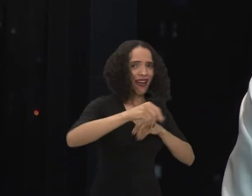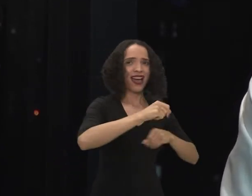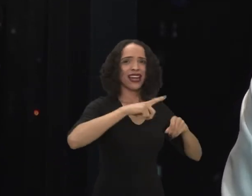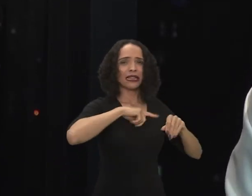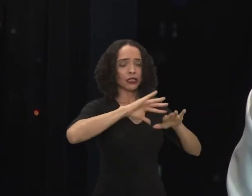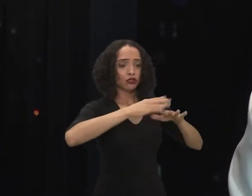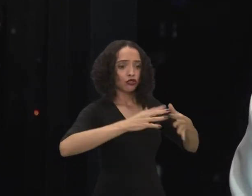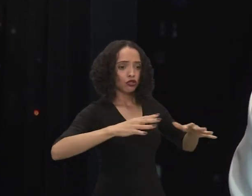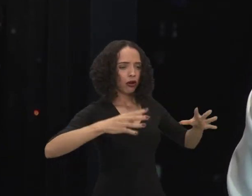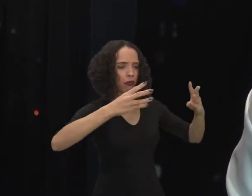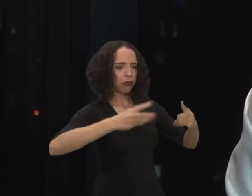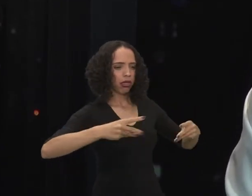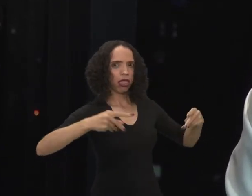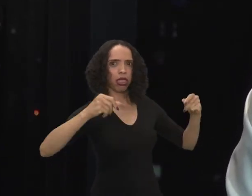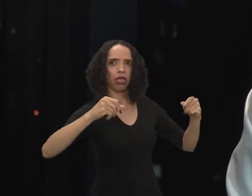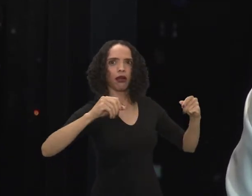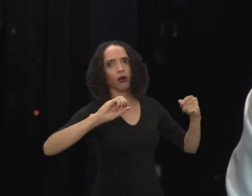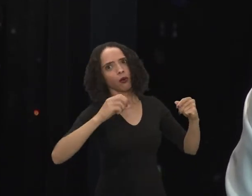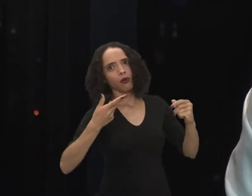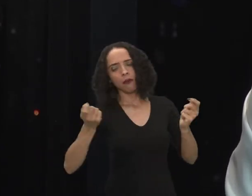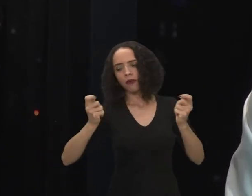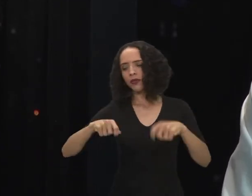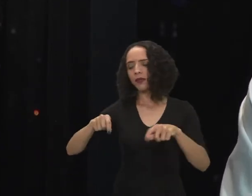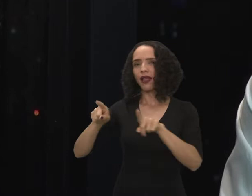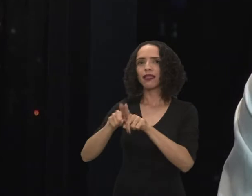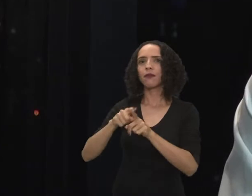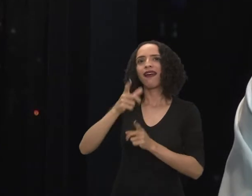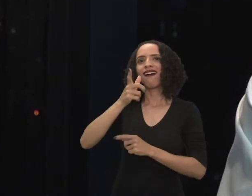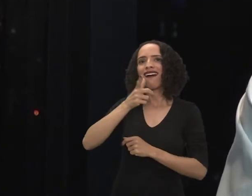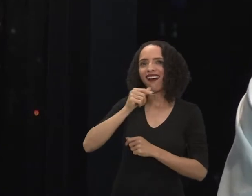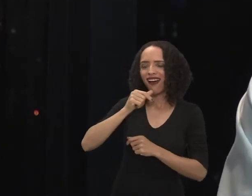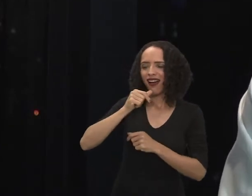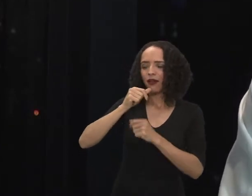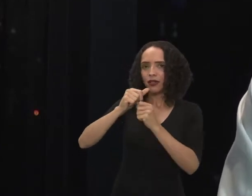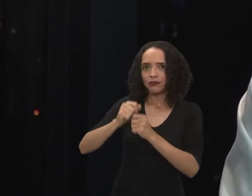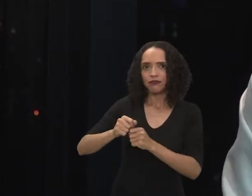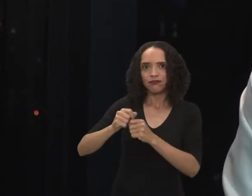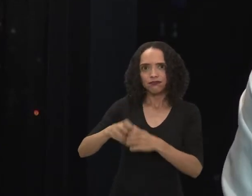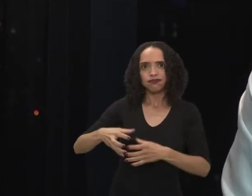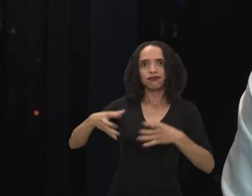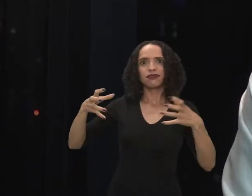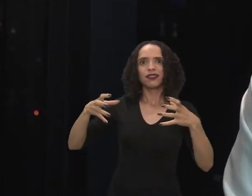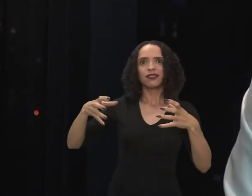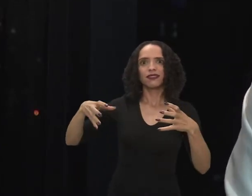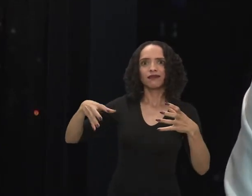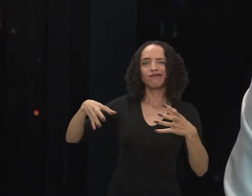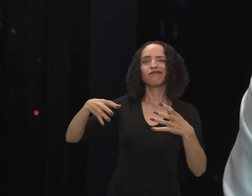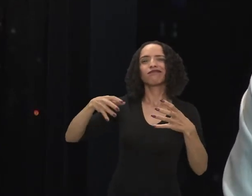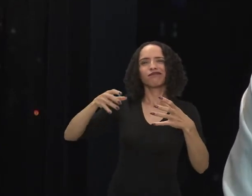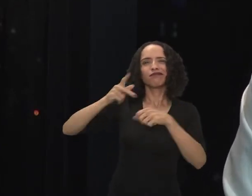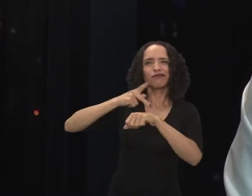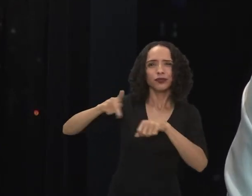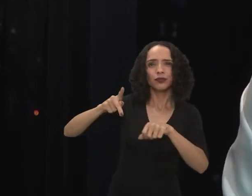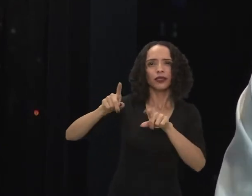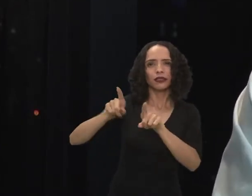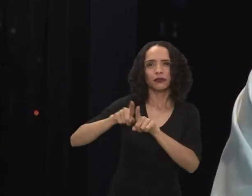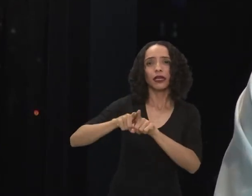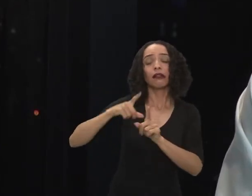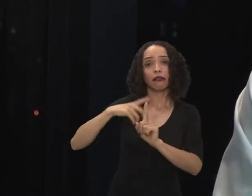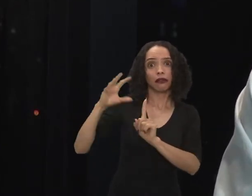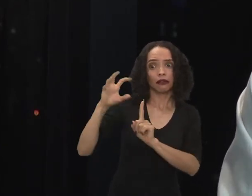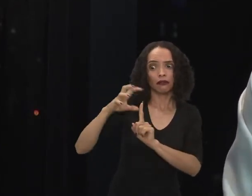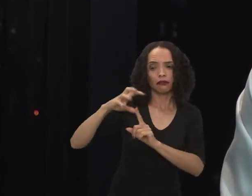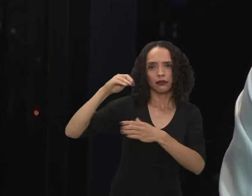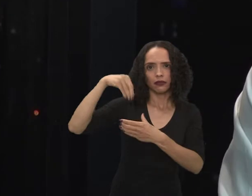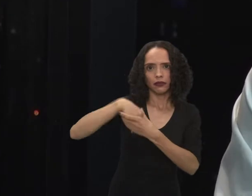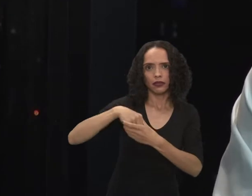muito inclinado, ou a proximidade de corpos hídricos, que daí vai afetar a água, né? E o estado